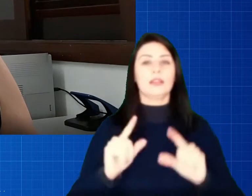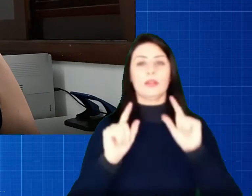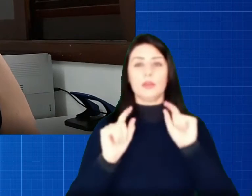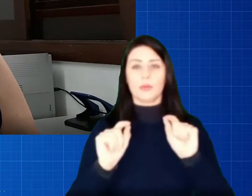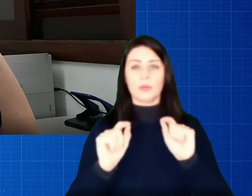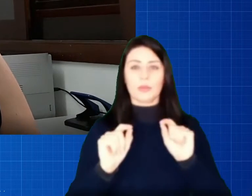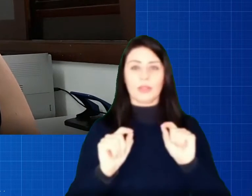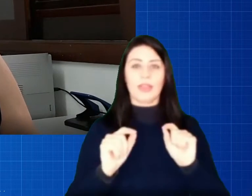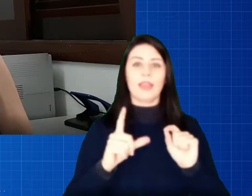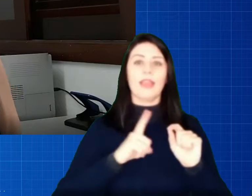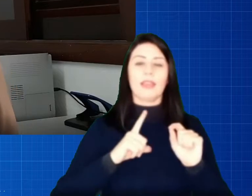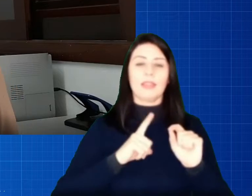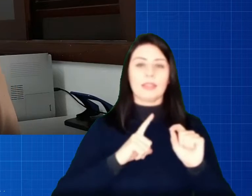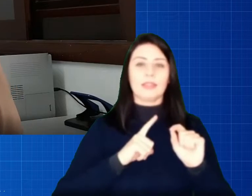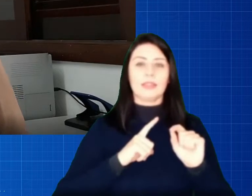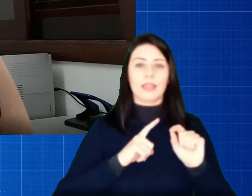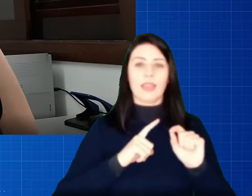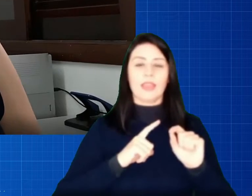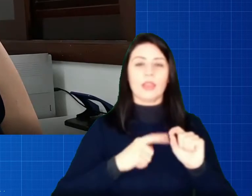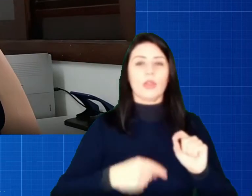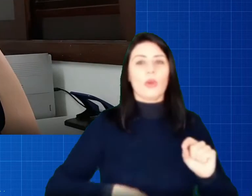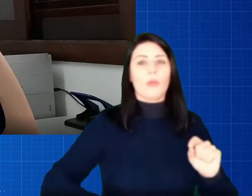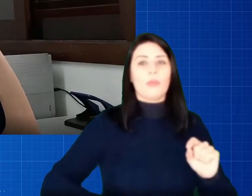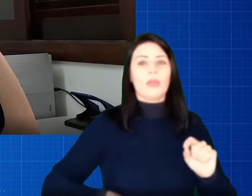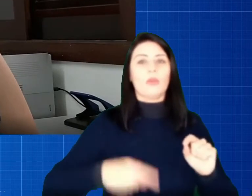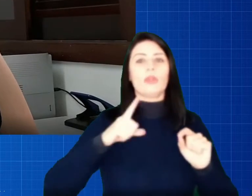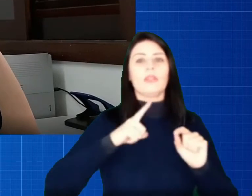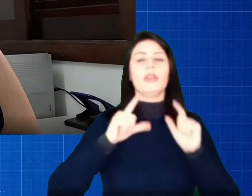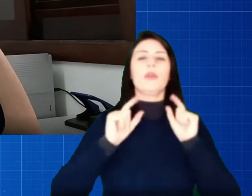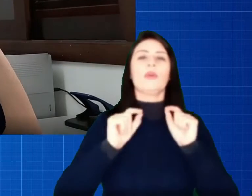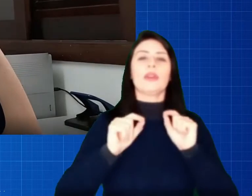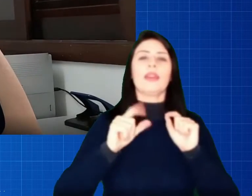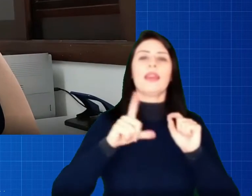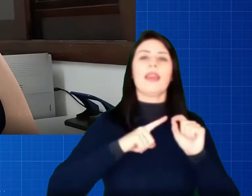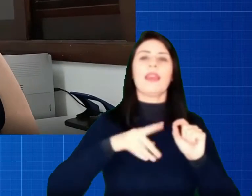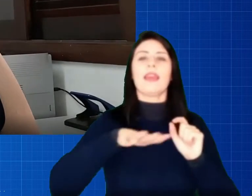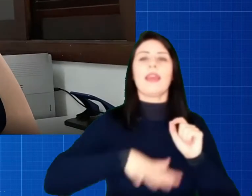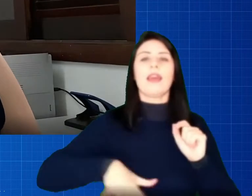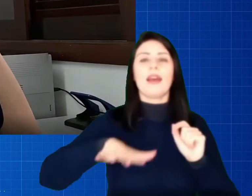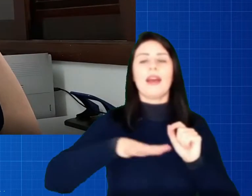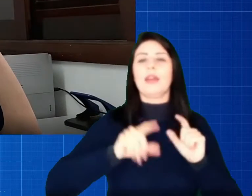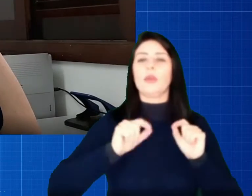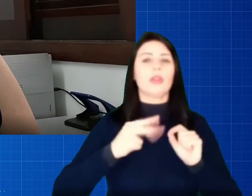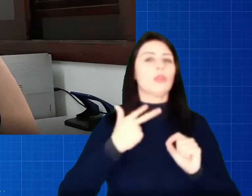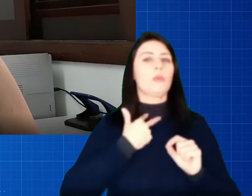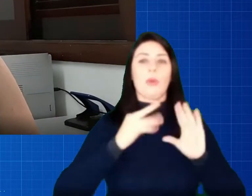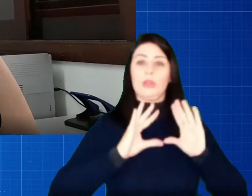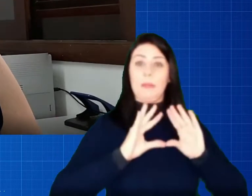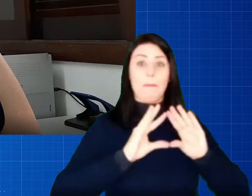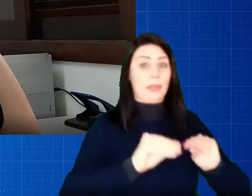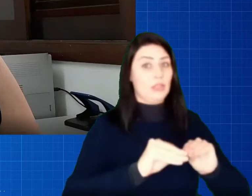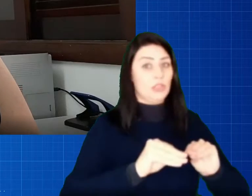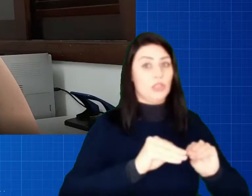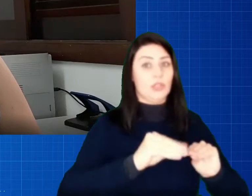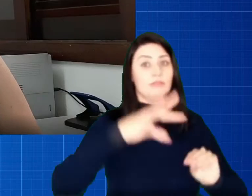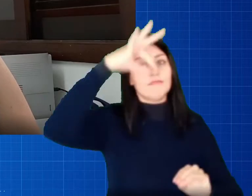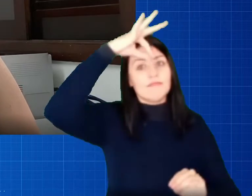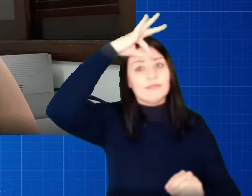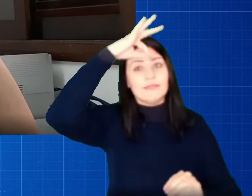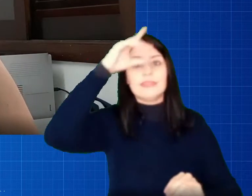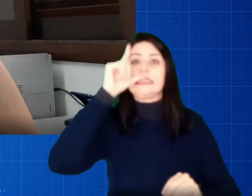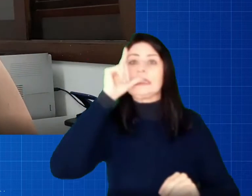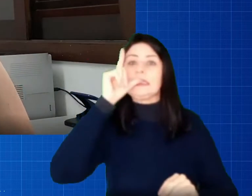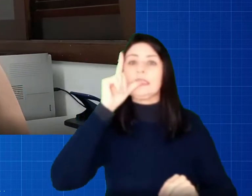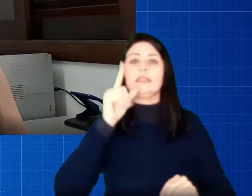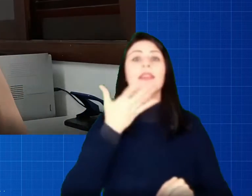entender que embaixo do umbigo a gente tem uma área muito importante, e essa área muito importante não pode ser tocada por qualquer